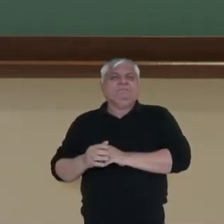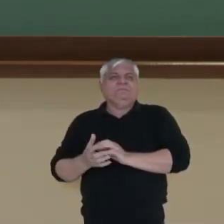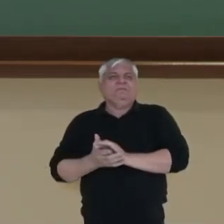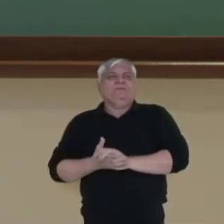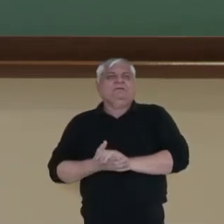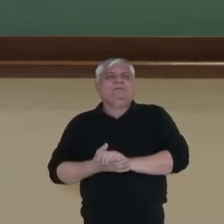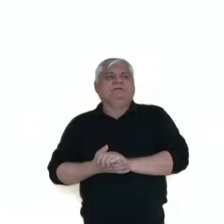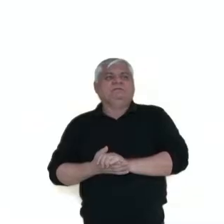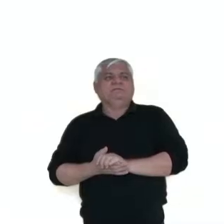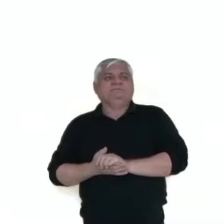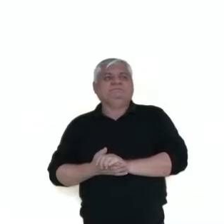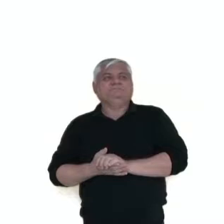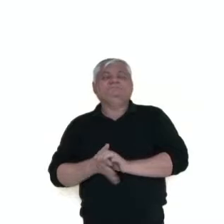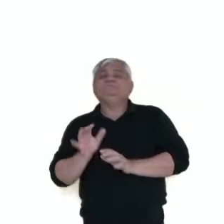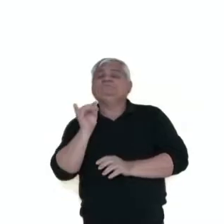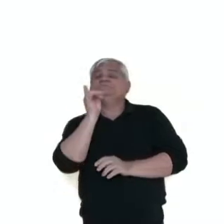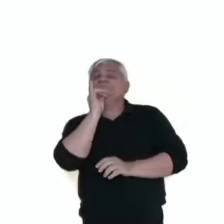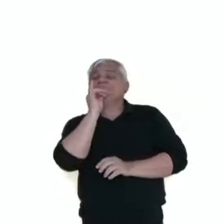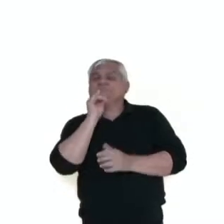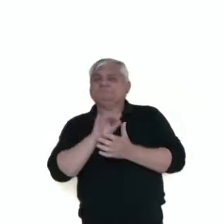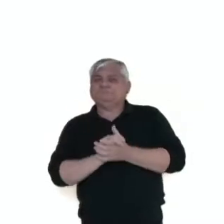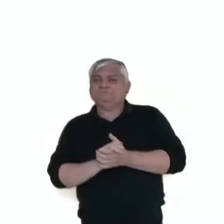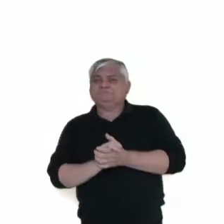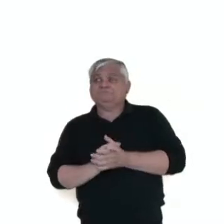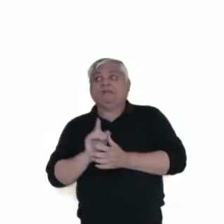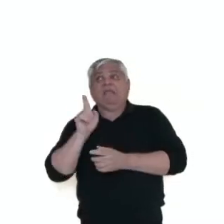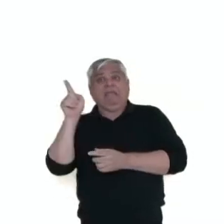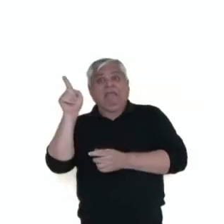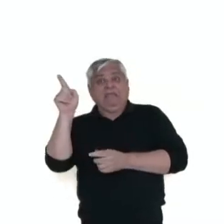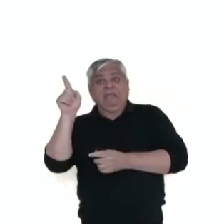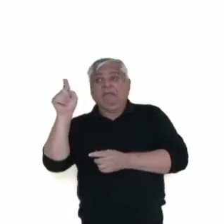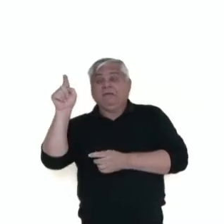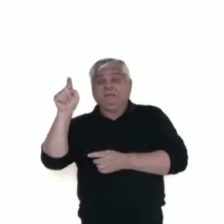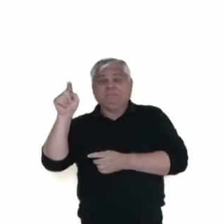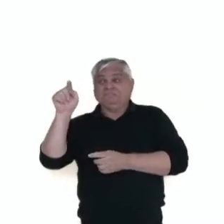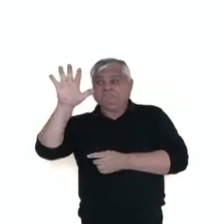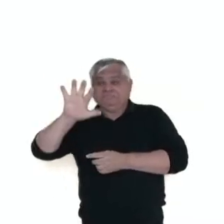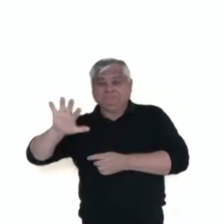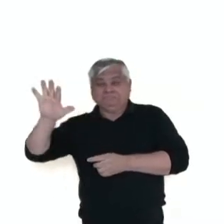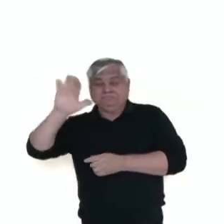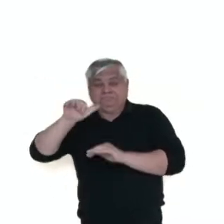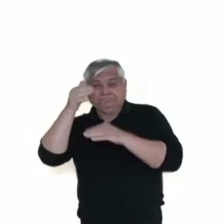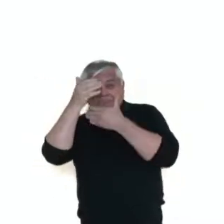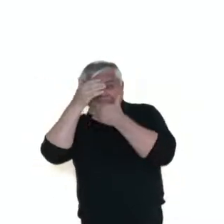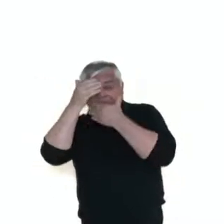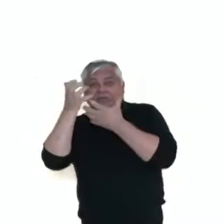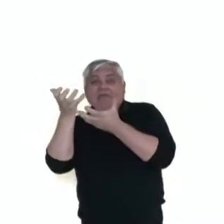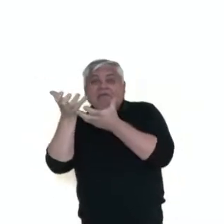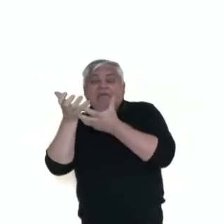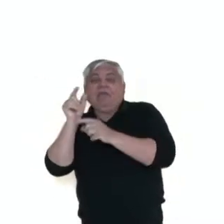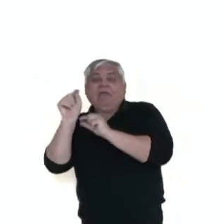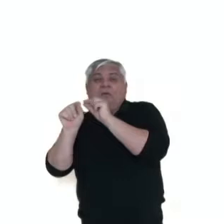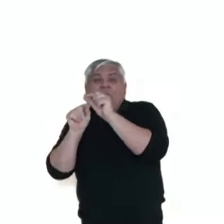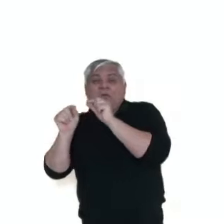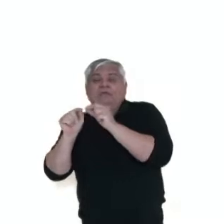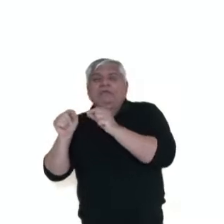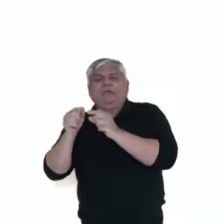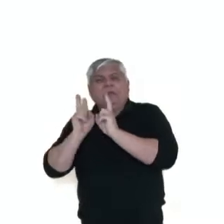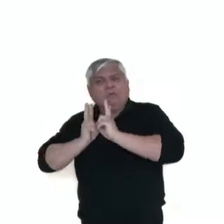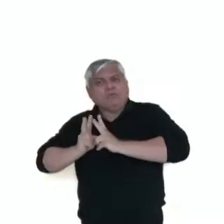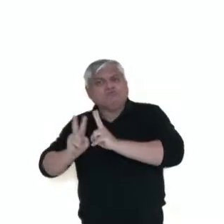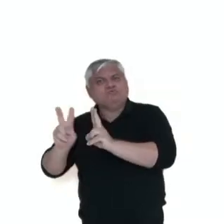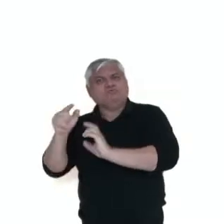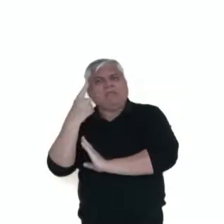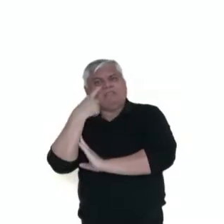Na impossibilidade de manter a unidade política, mas percebendo a chance de preservar seus